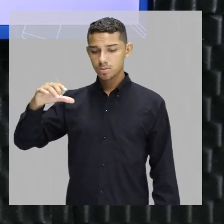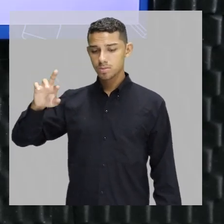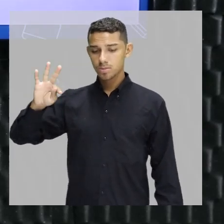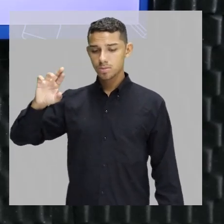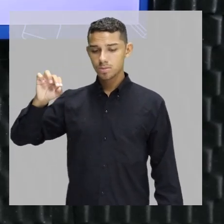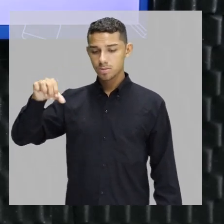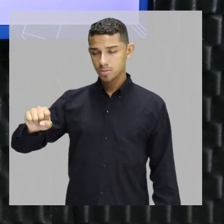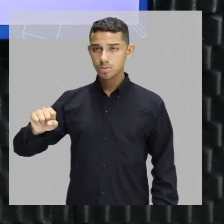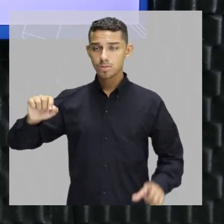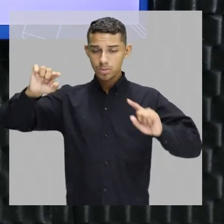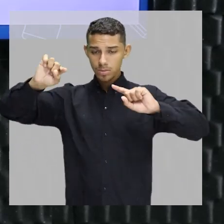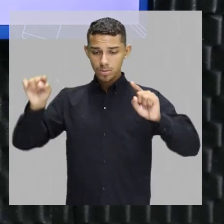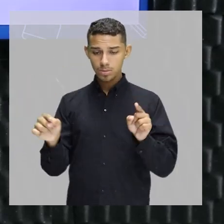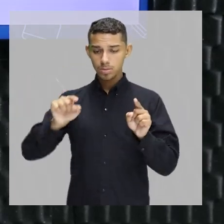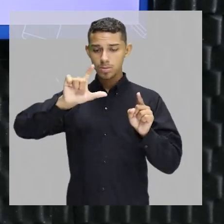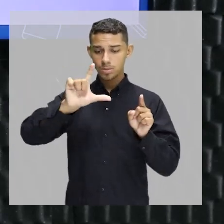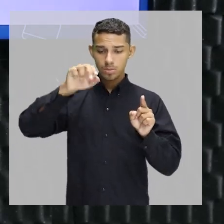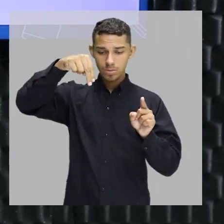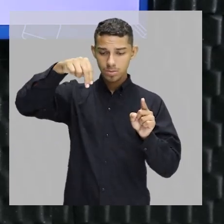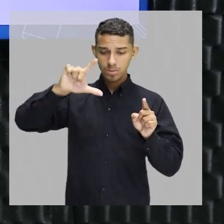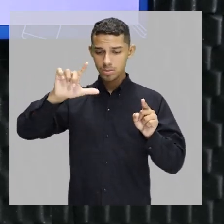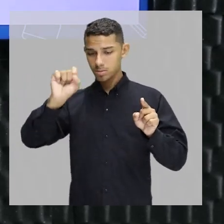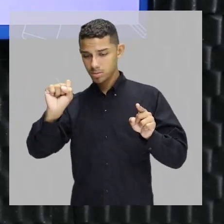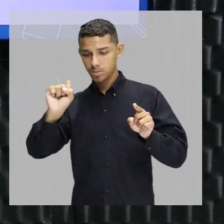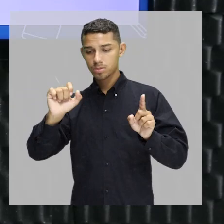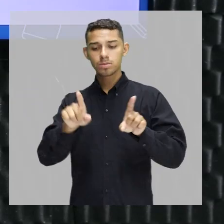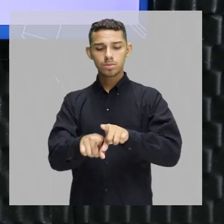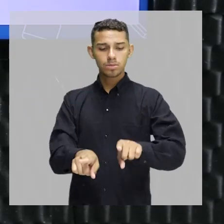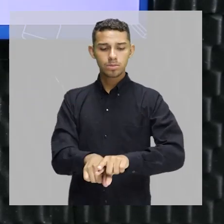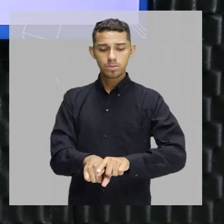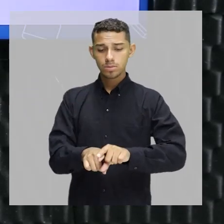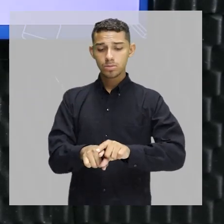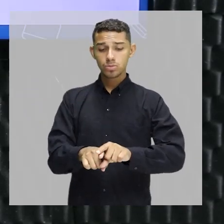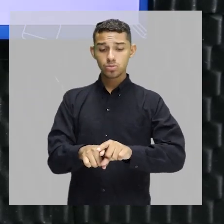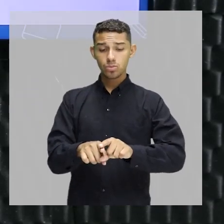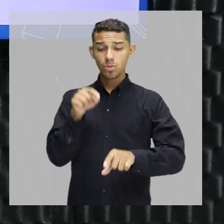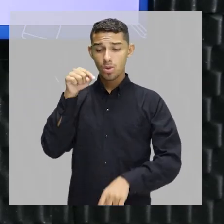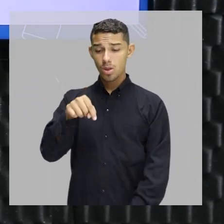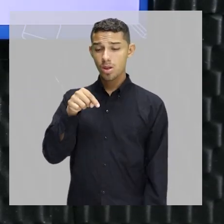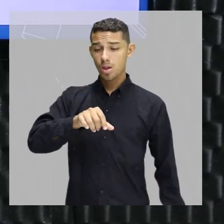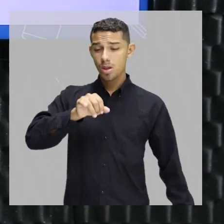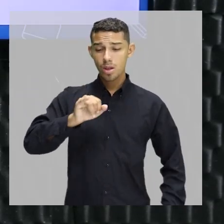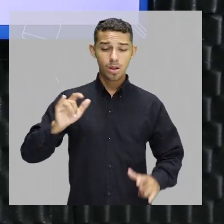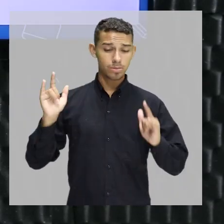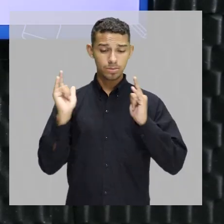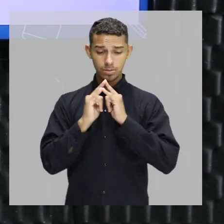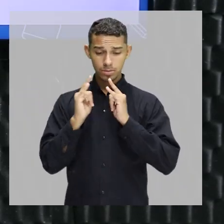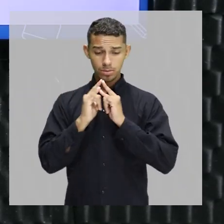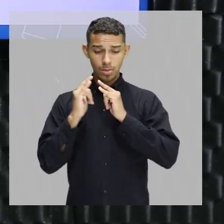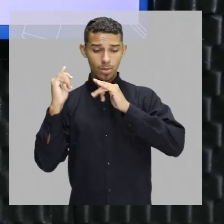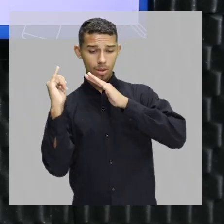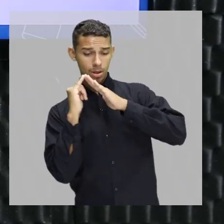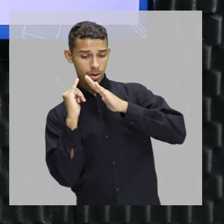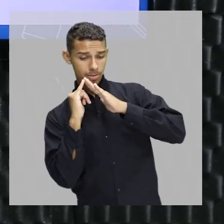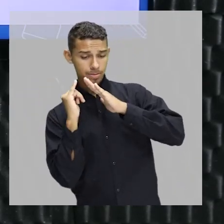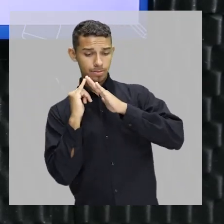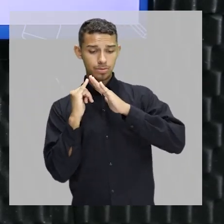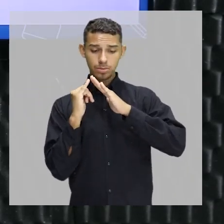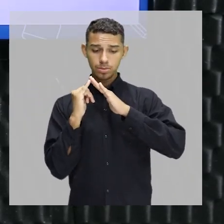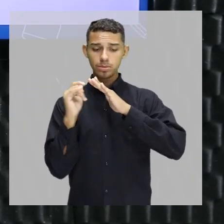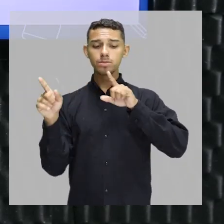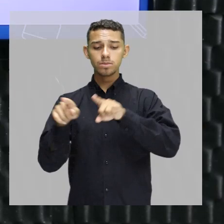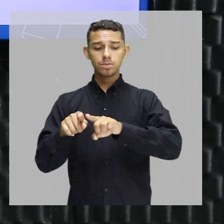né? Que é o Centro Nacional de Pesquisa em Energias e Materiais, tá, ok? Então ele fica dentro,